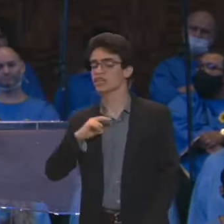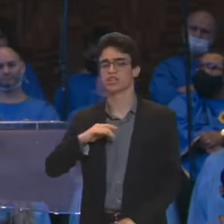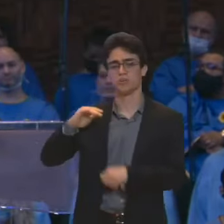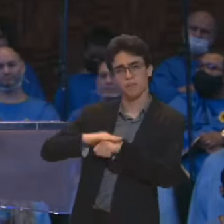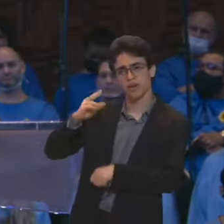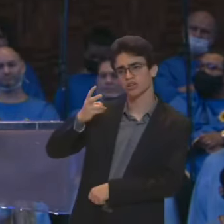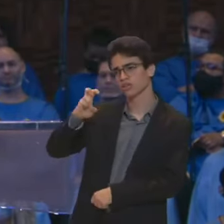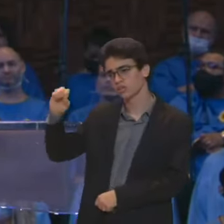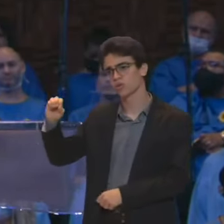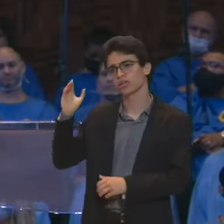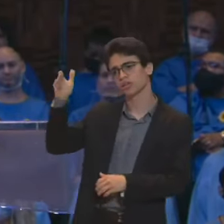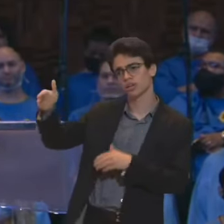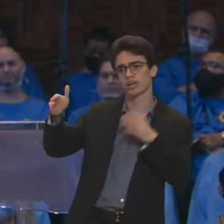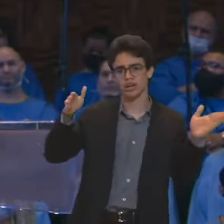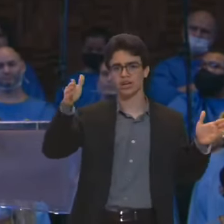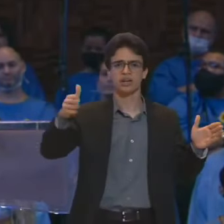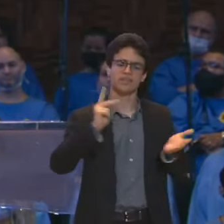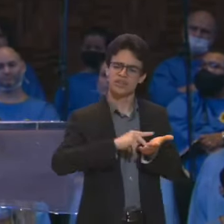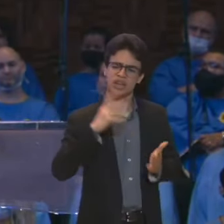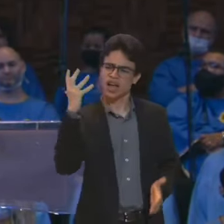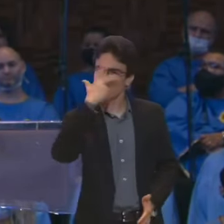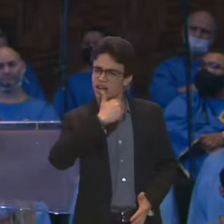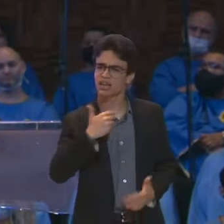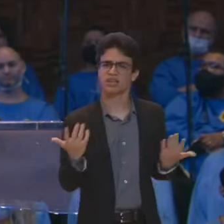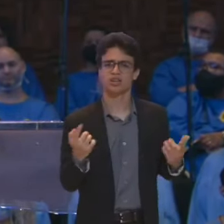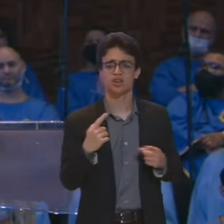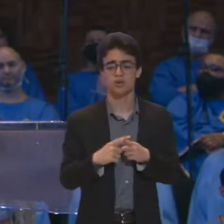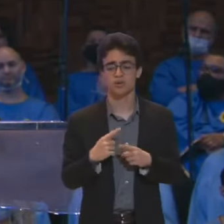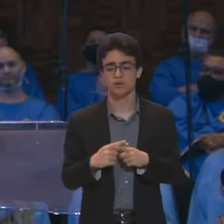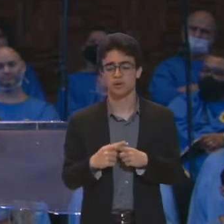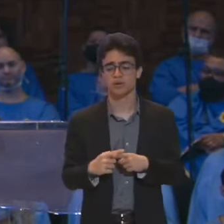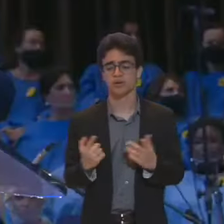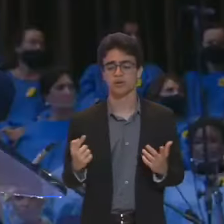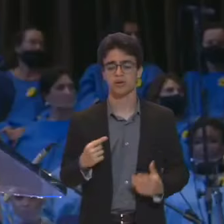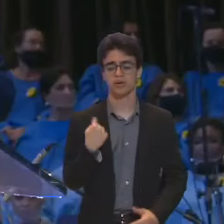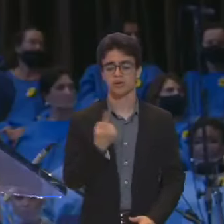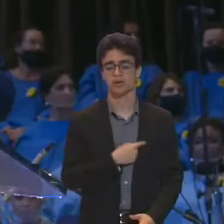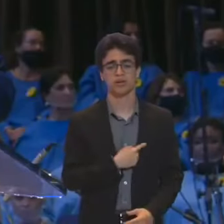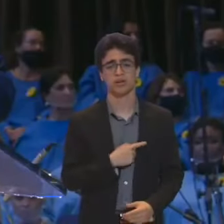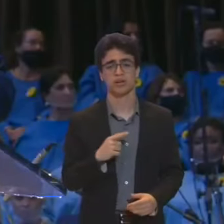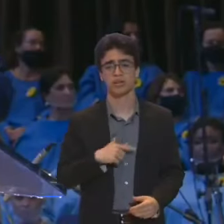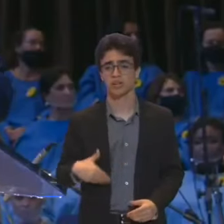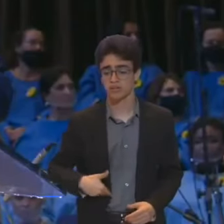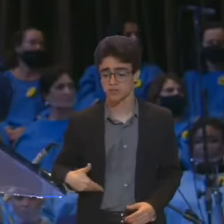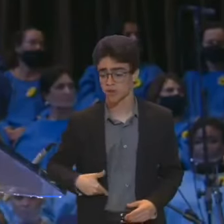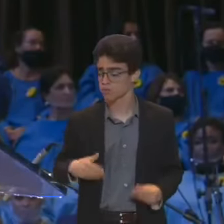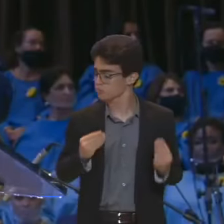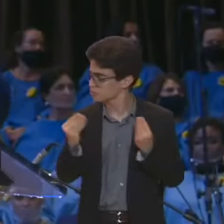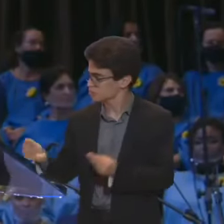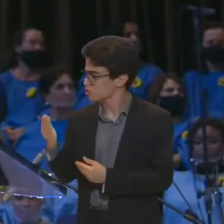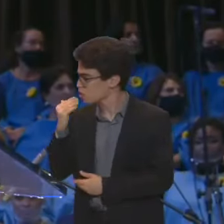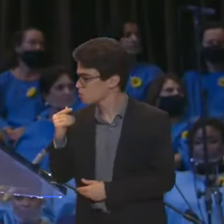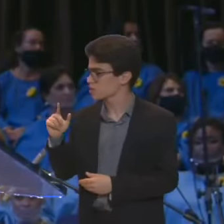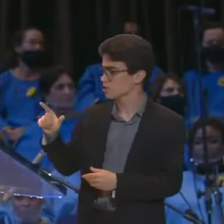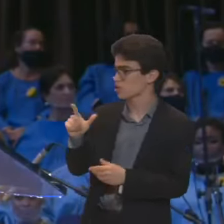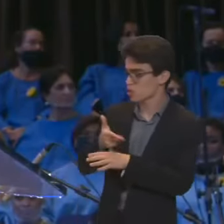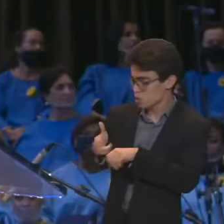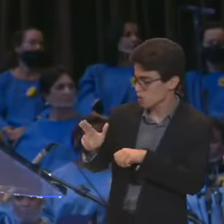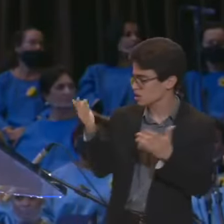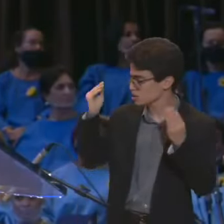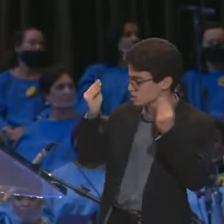lá. Não é uma coisa linda? É. Porque tive sede, me deste de beber, tive fome, me deste de comer, estava nu e me